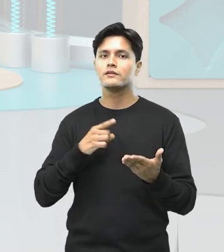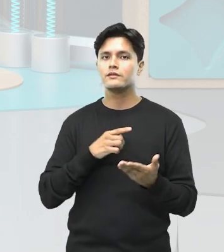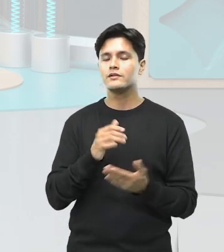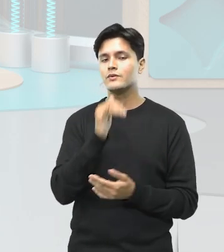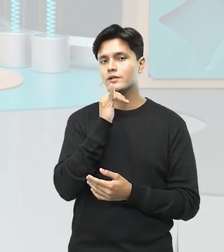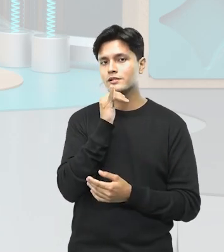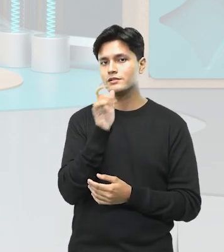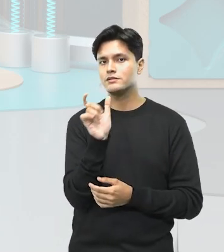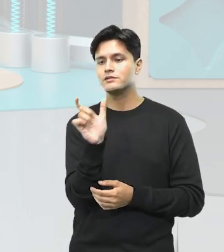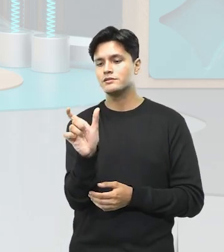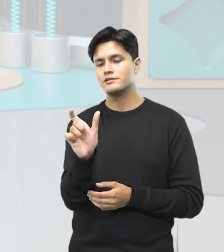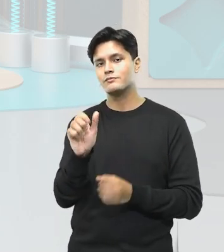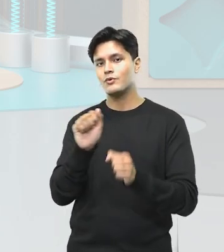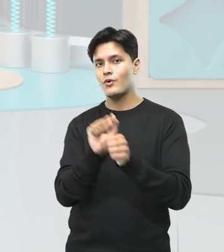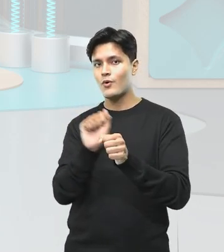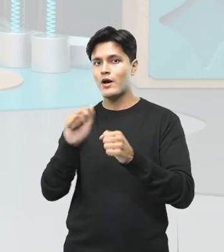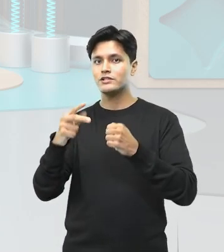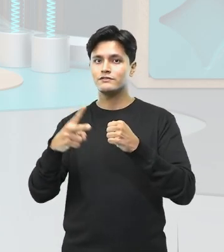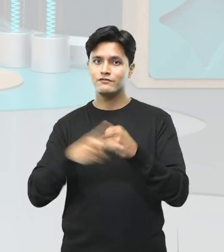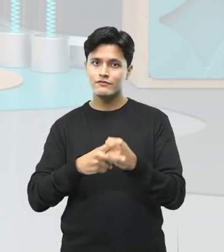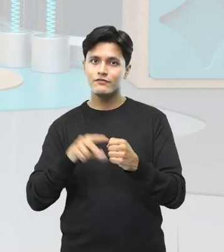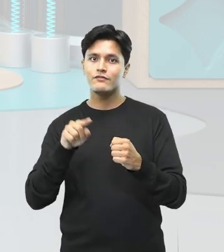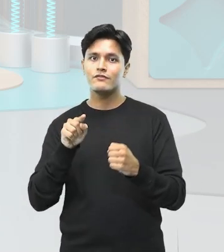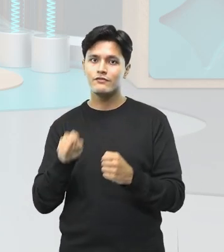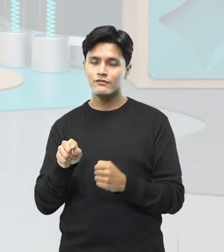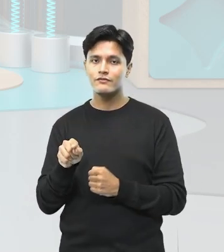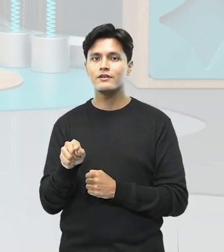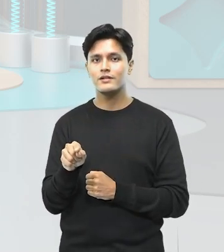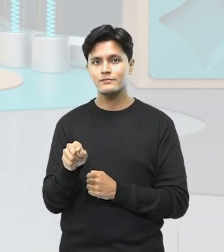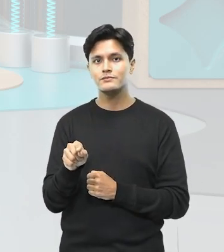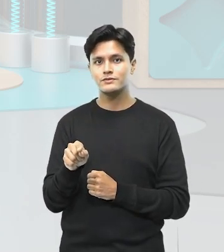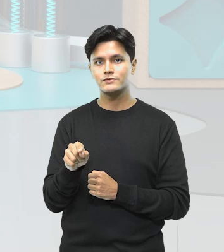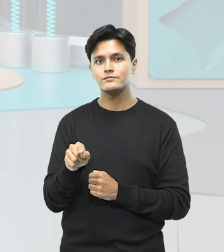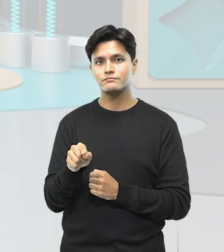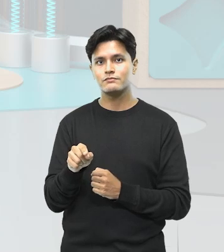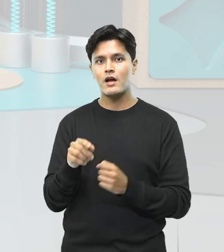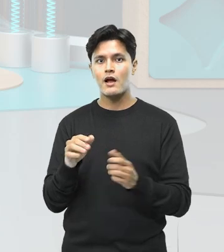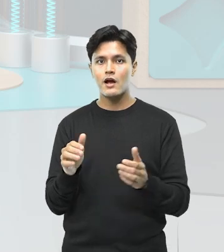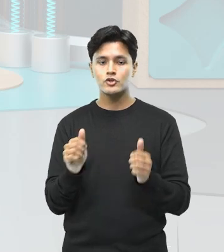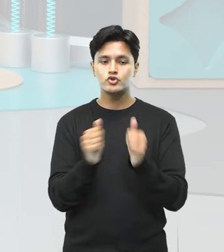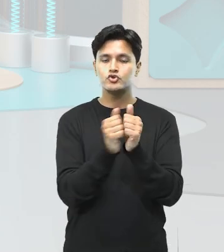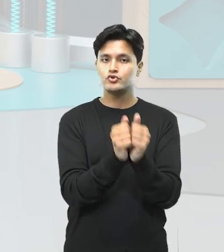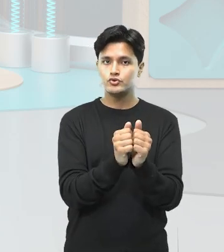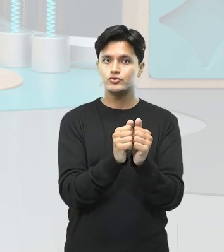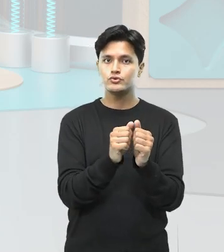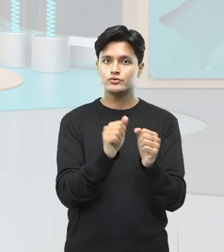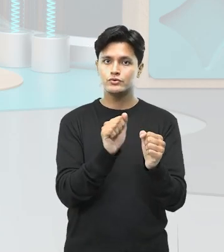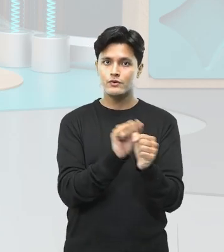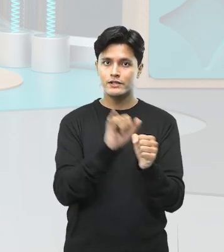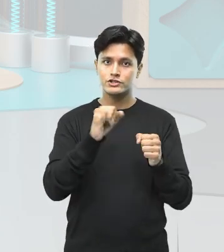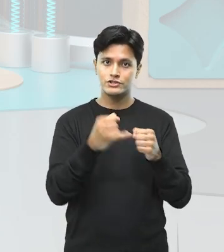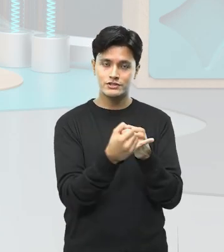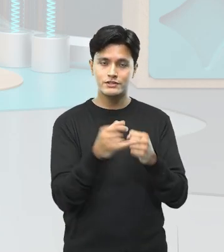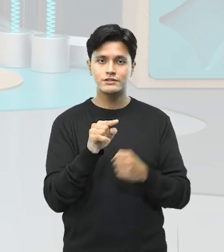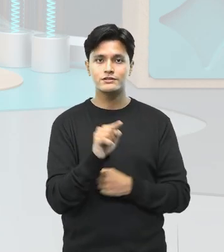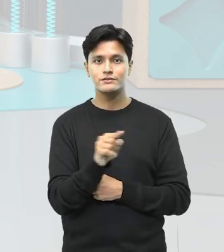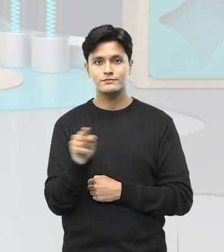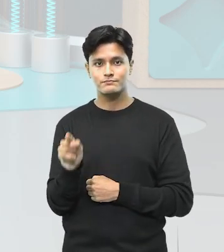um adjetivo, tá? Então, a palavra veloz é adjetivo da